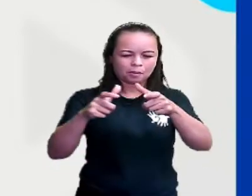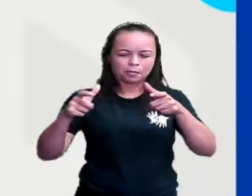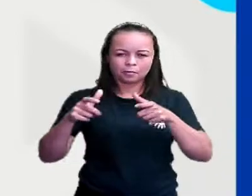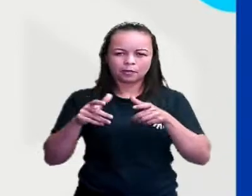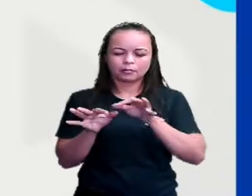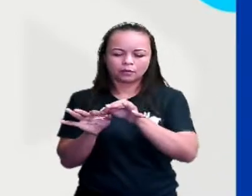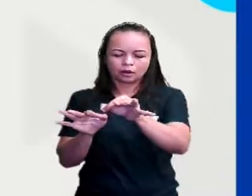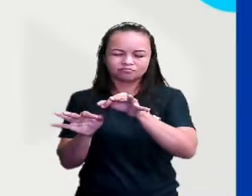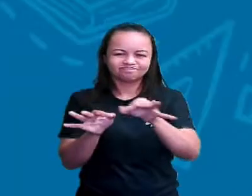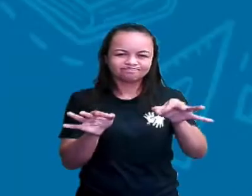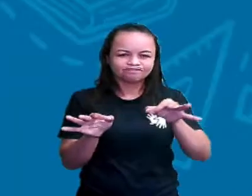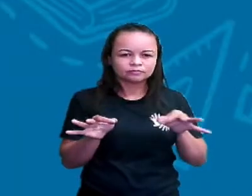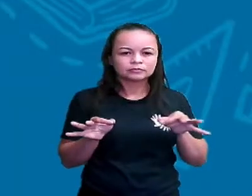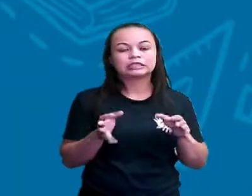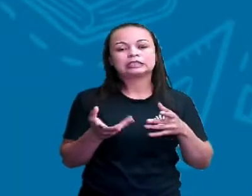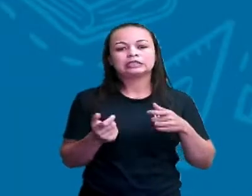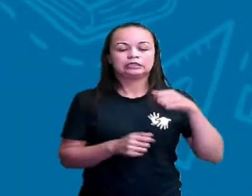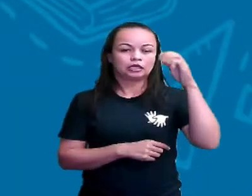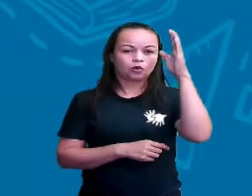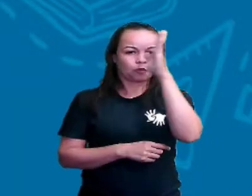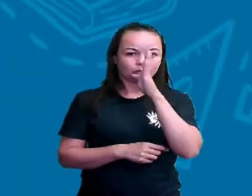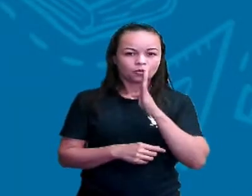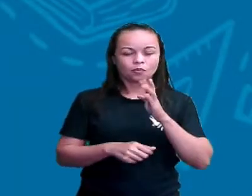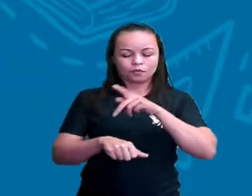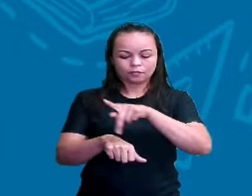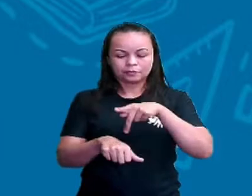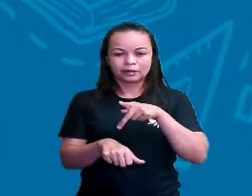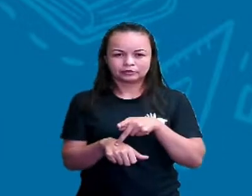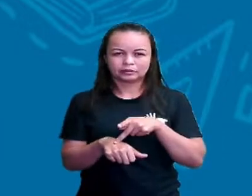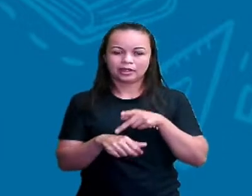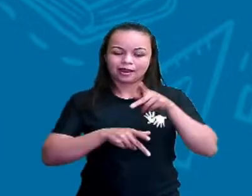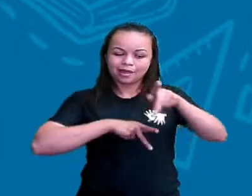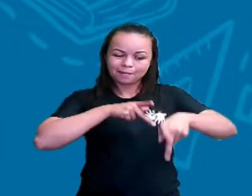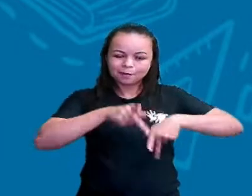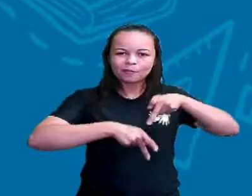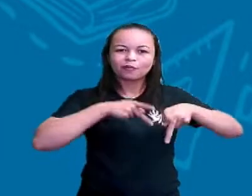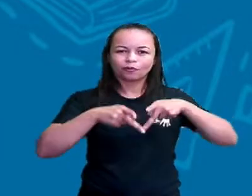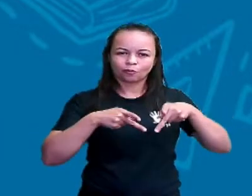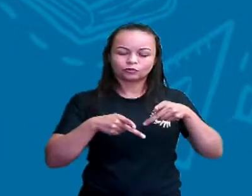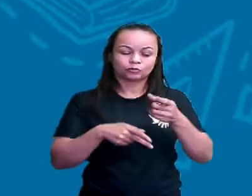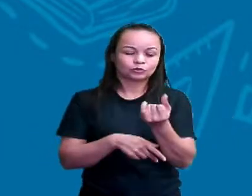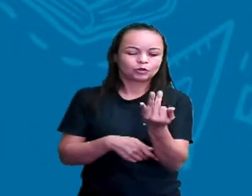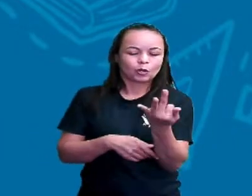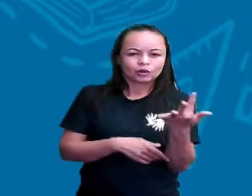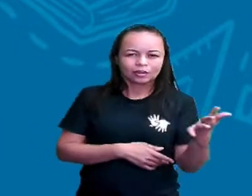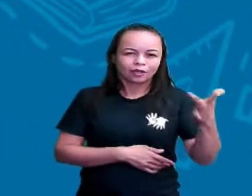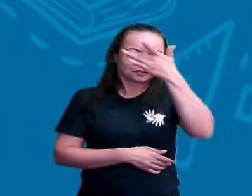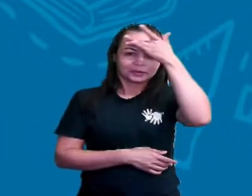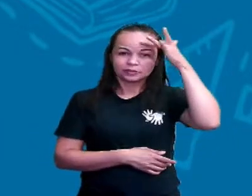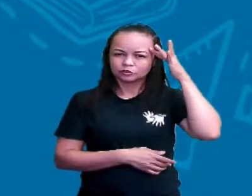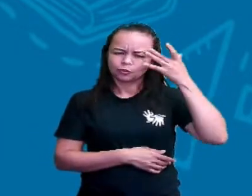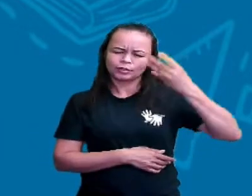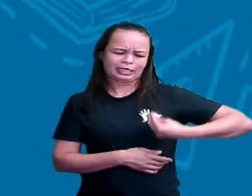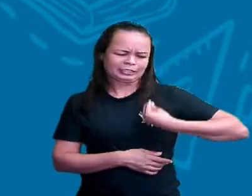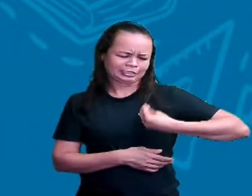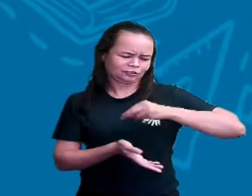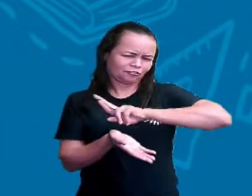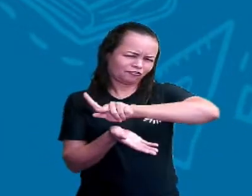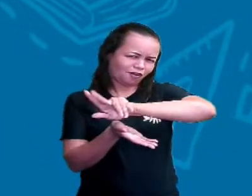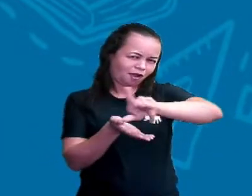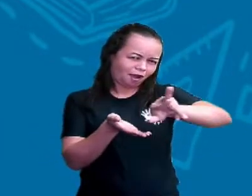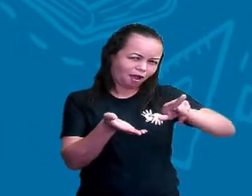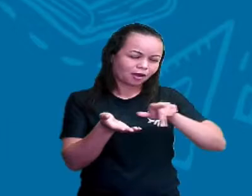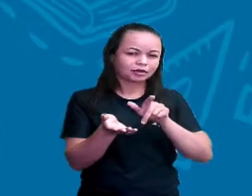Então, o Brasil, ele é um país populoso, ou seja, em total de pessoas, existem muitas, mas ele é um